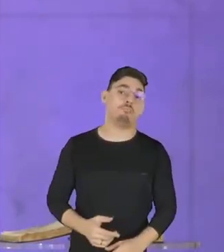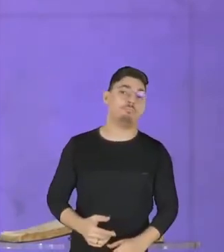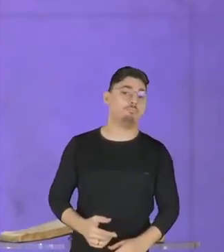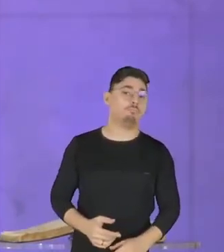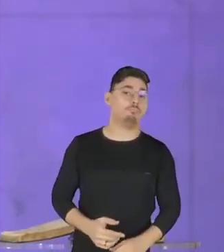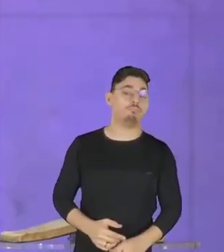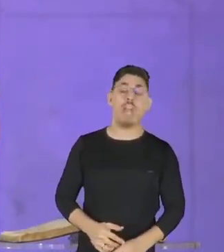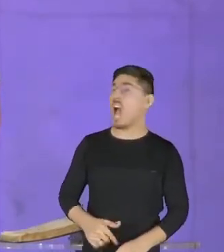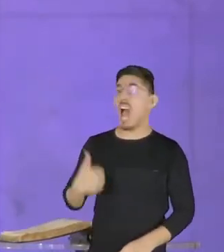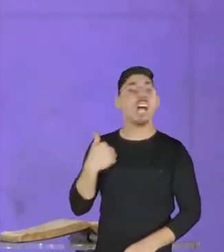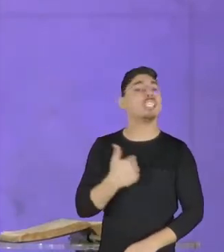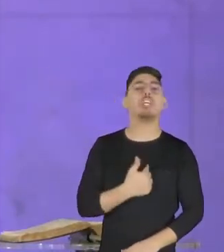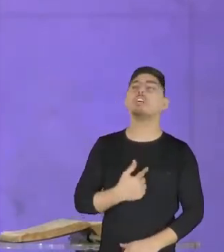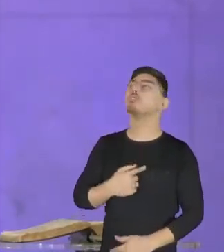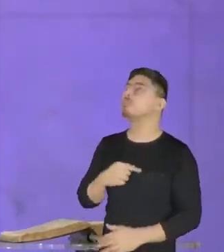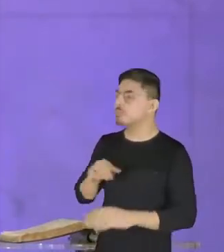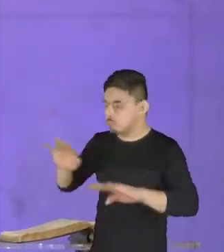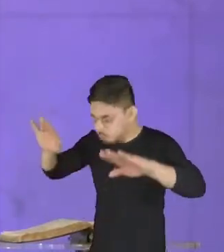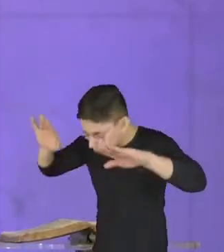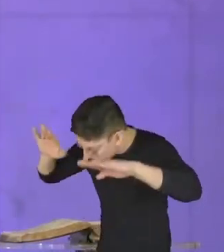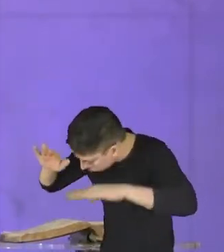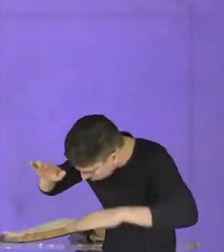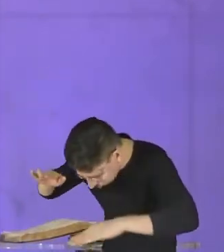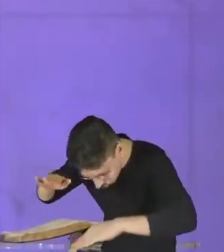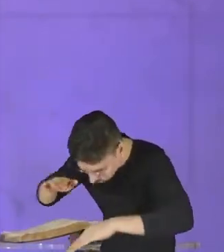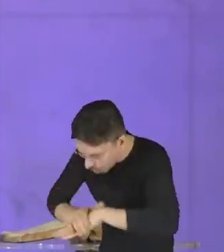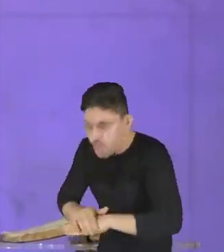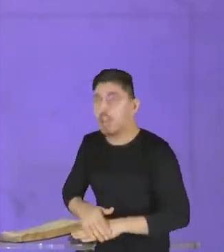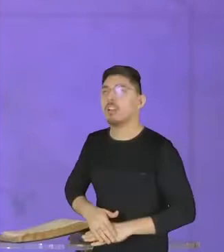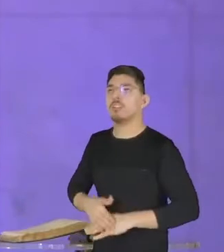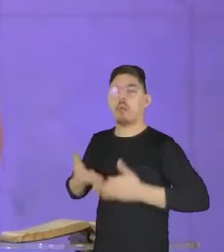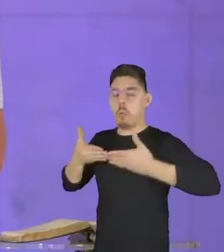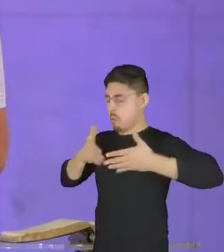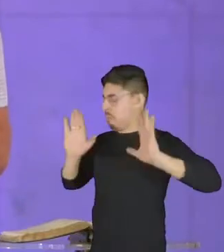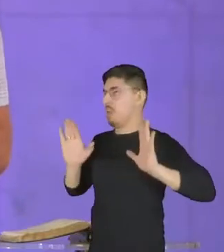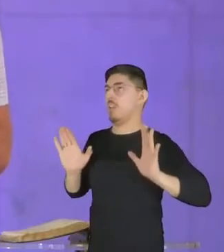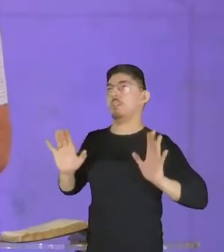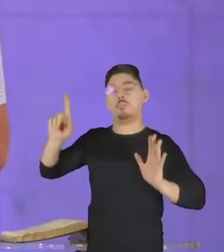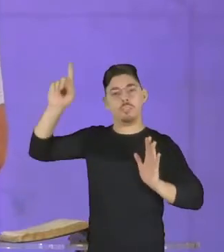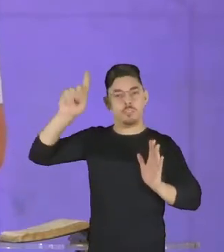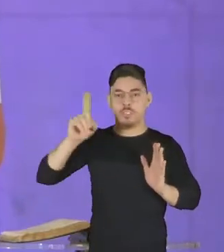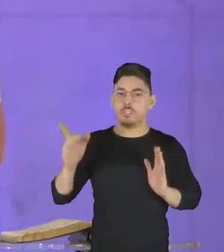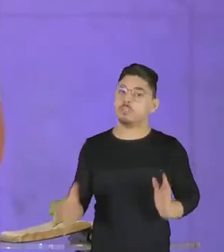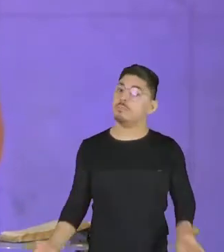ao Senhor, nós não estamos nos deixando ser liderados pelo Senhor.